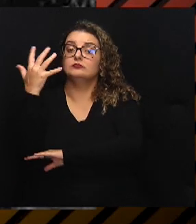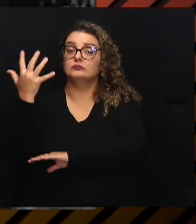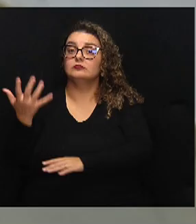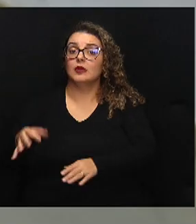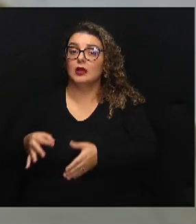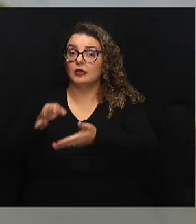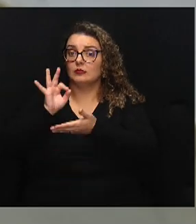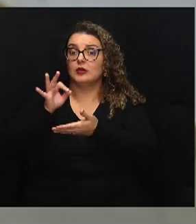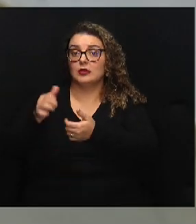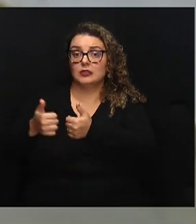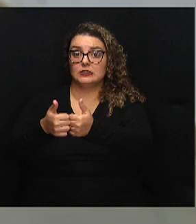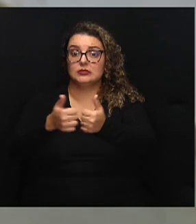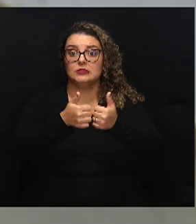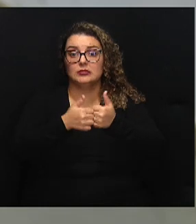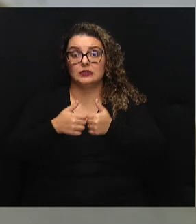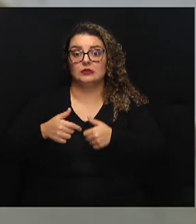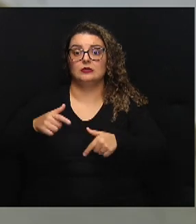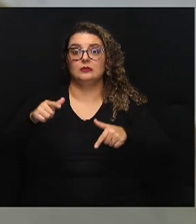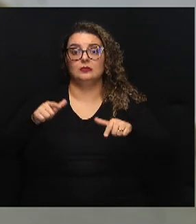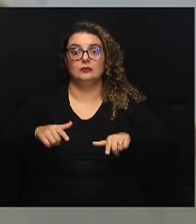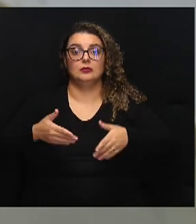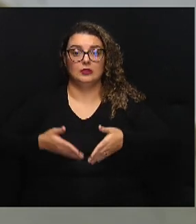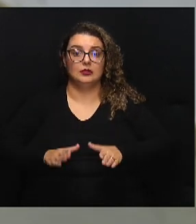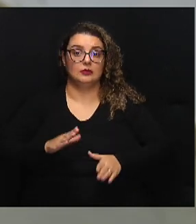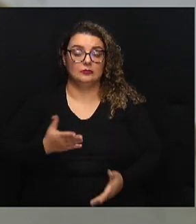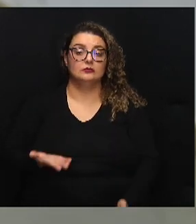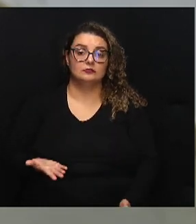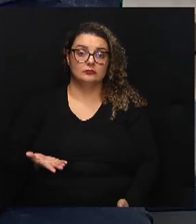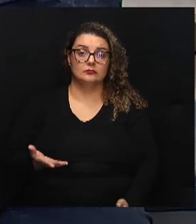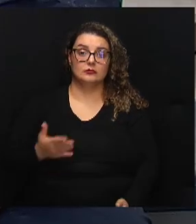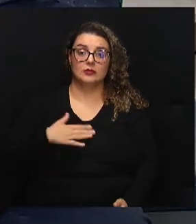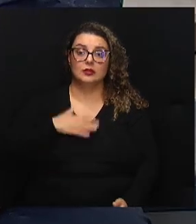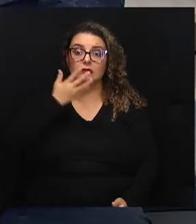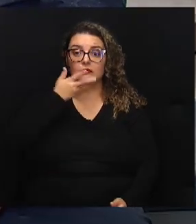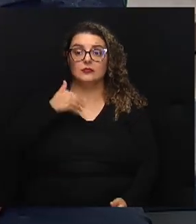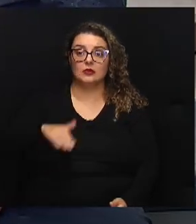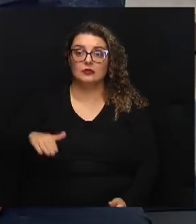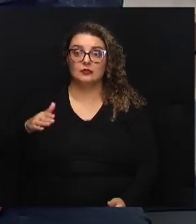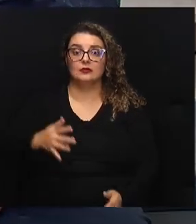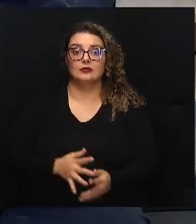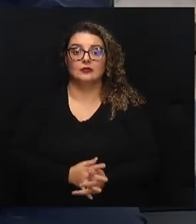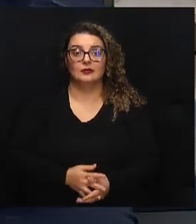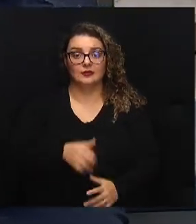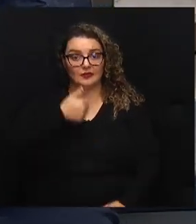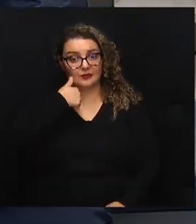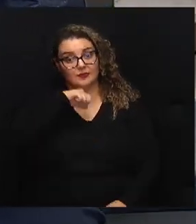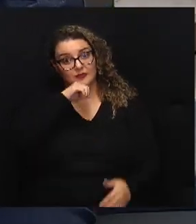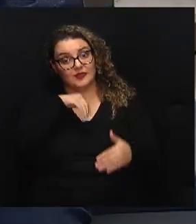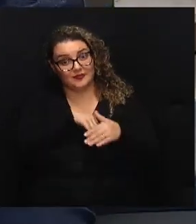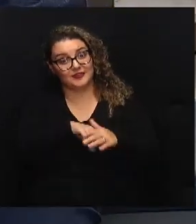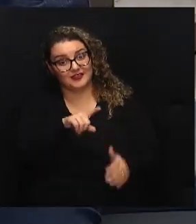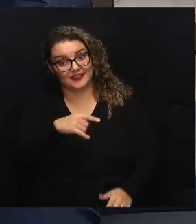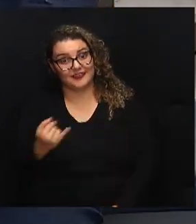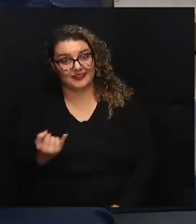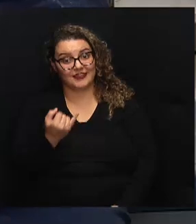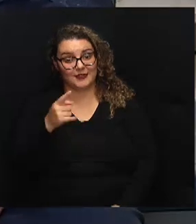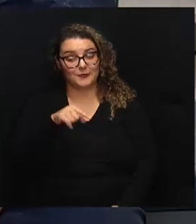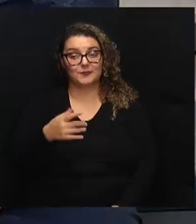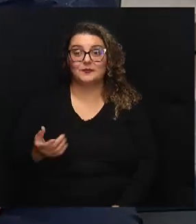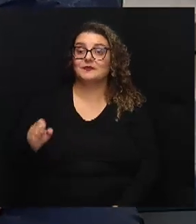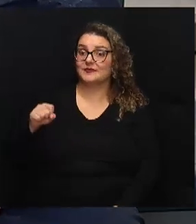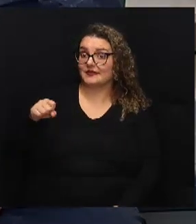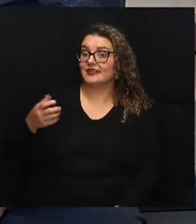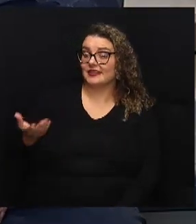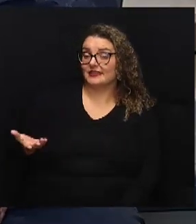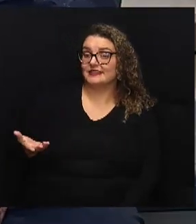cidades próximas a onde eu nasci. E essa foi a minha infância. E a sua mãe guardou isso, que é muito interessante, né?